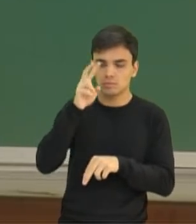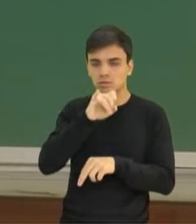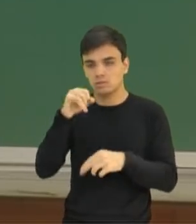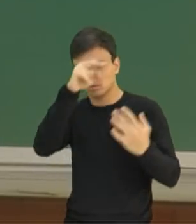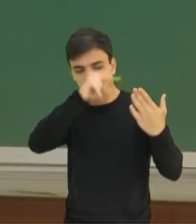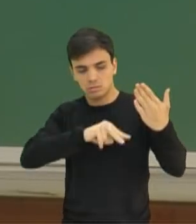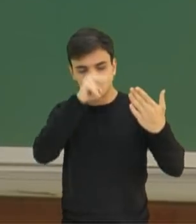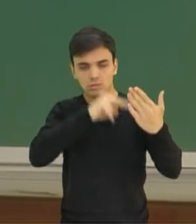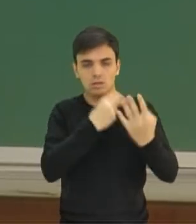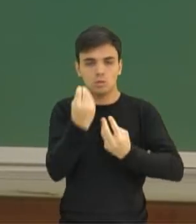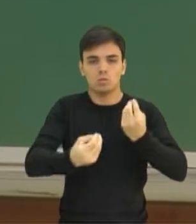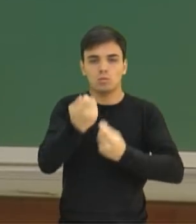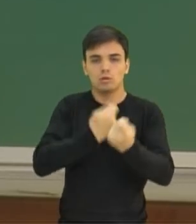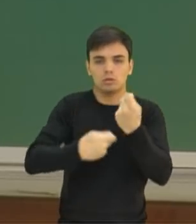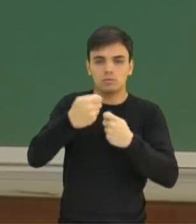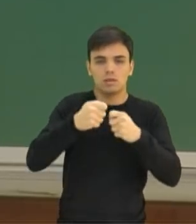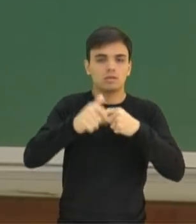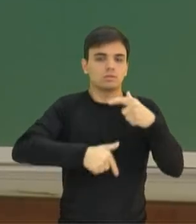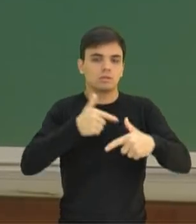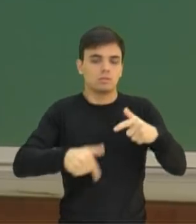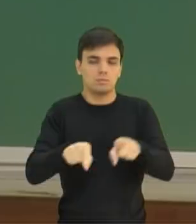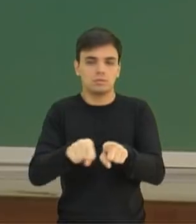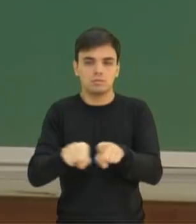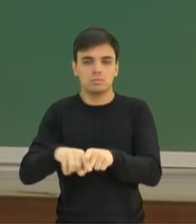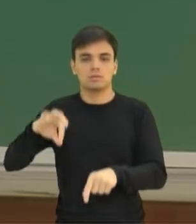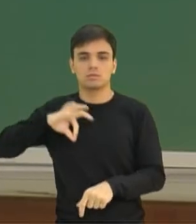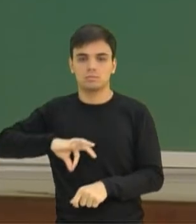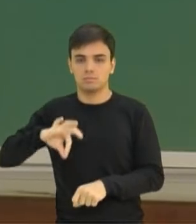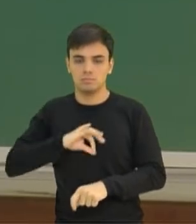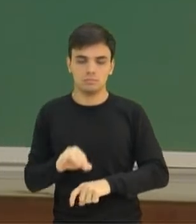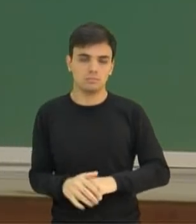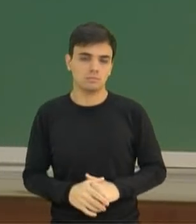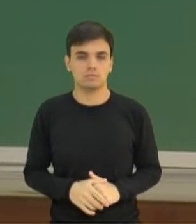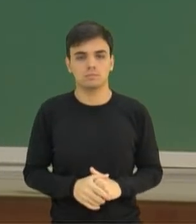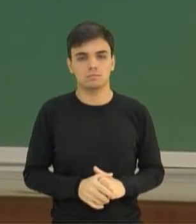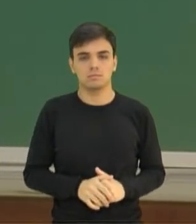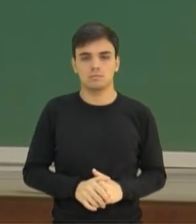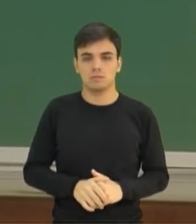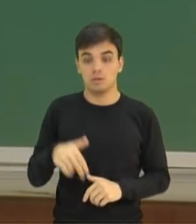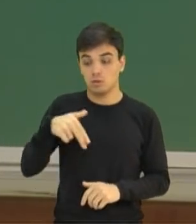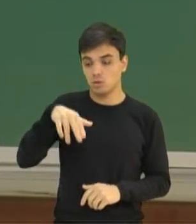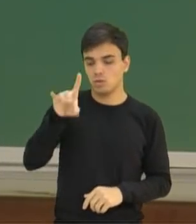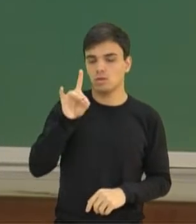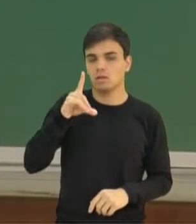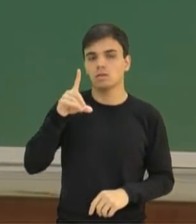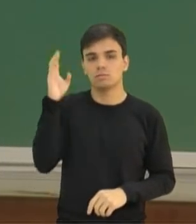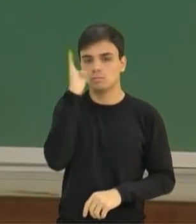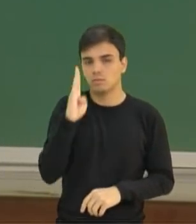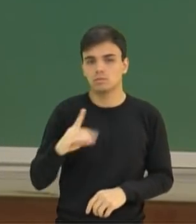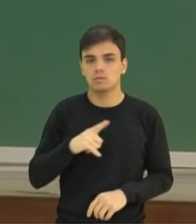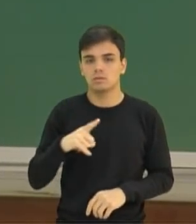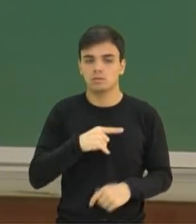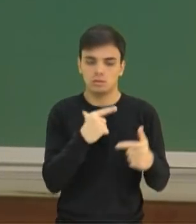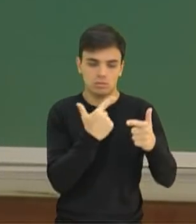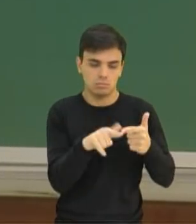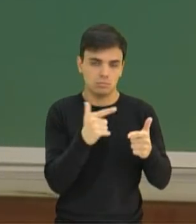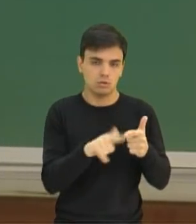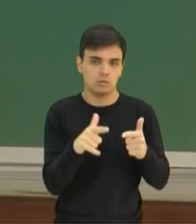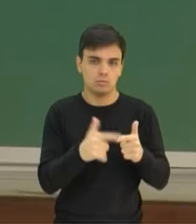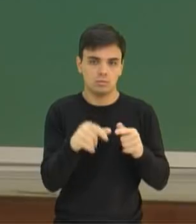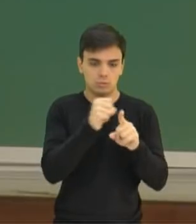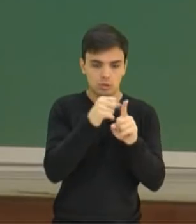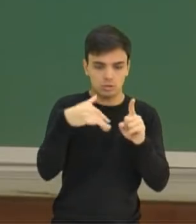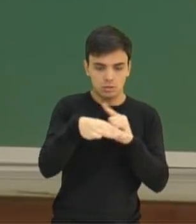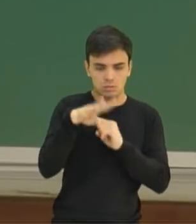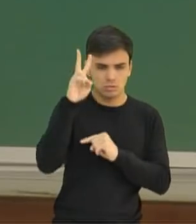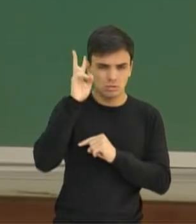atividades econômicas e a geração de trabalho e renda. O Nordeste do Brasil mantém, em termos médios, problemas sociais